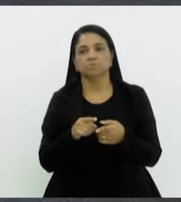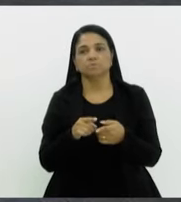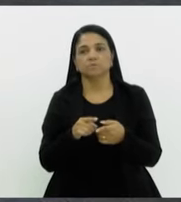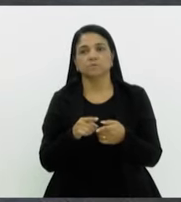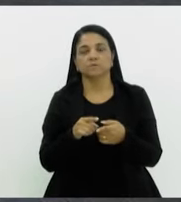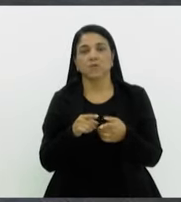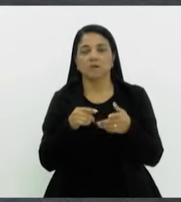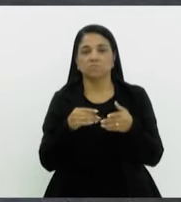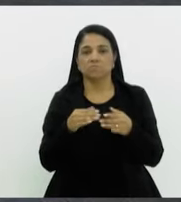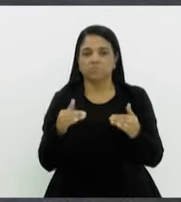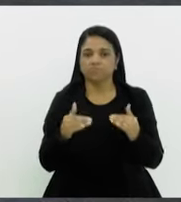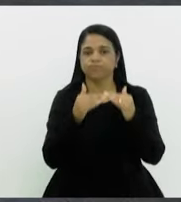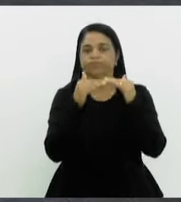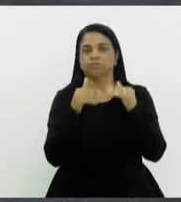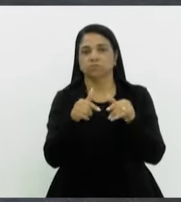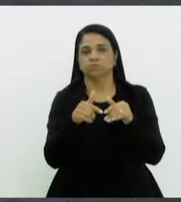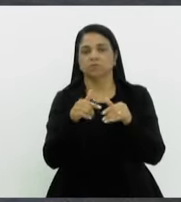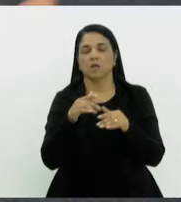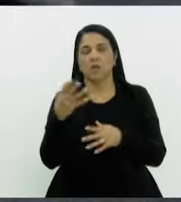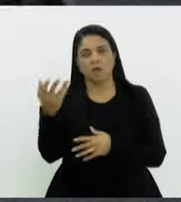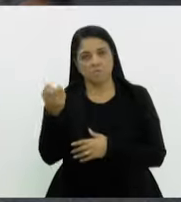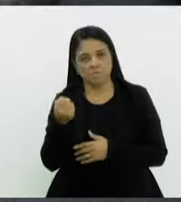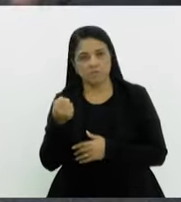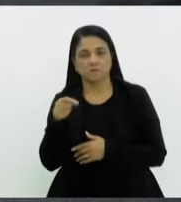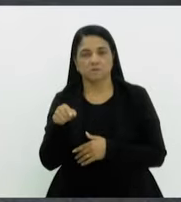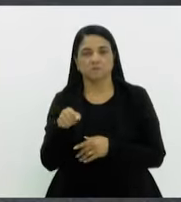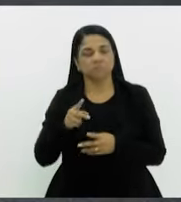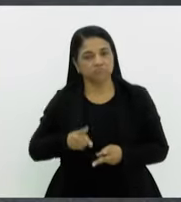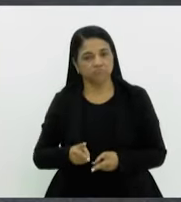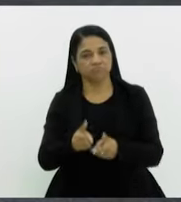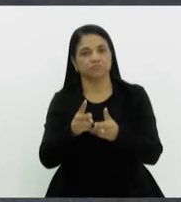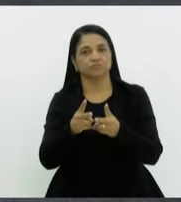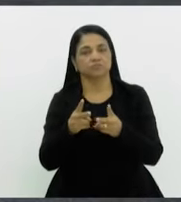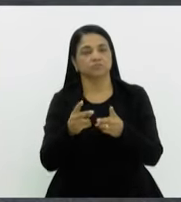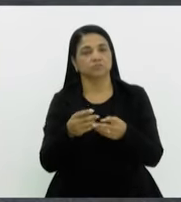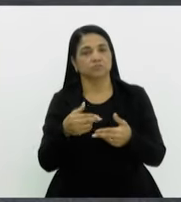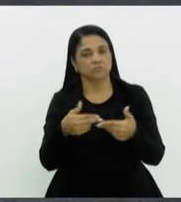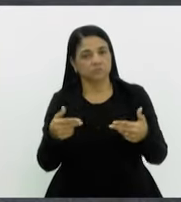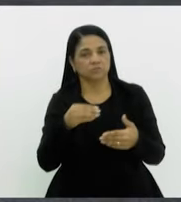em favor dos pensionistas, o direito à atualização permanente